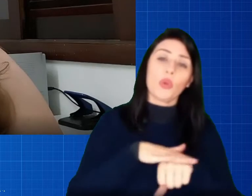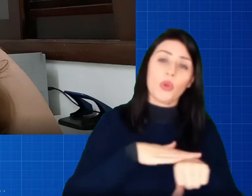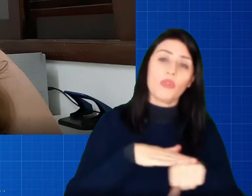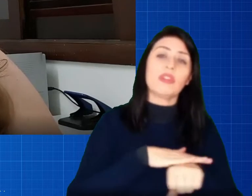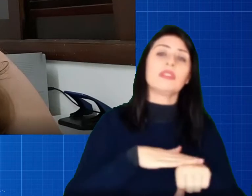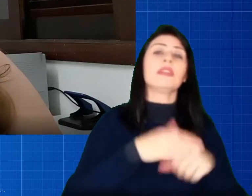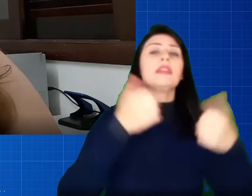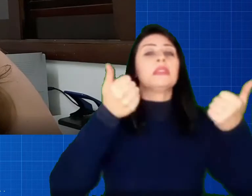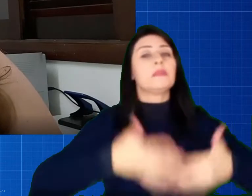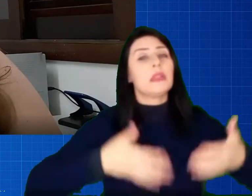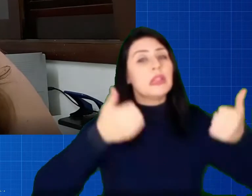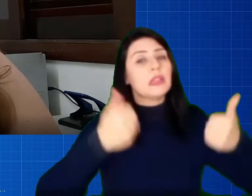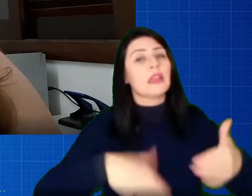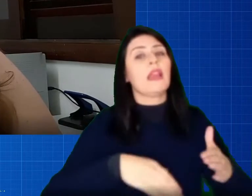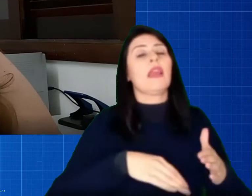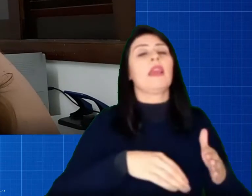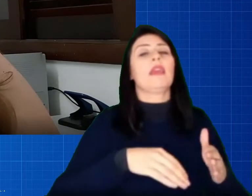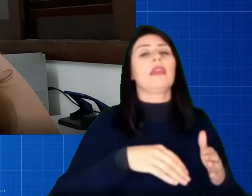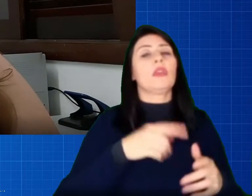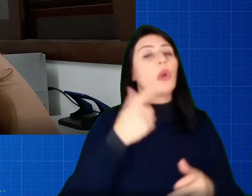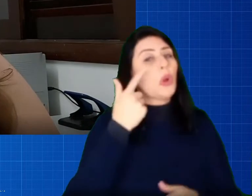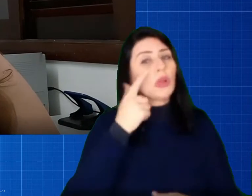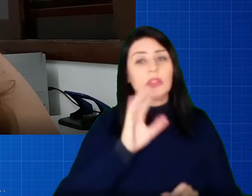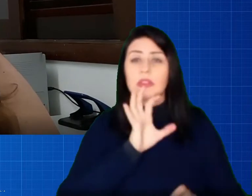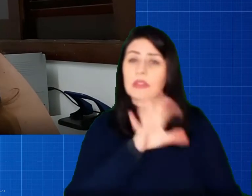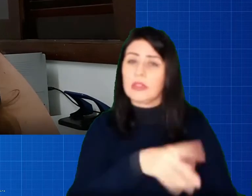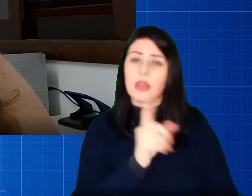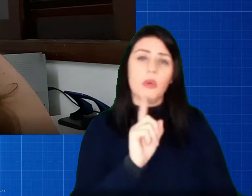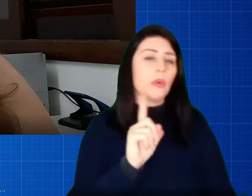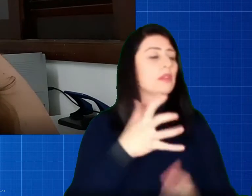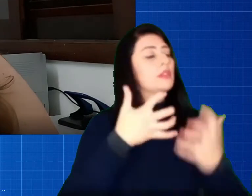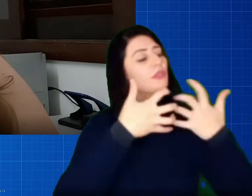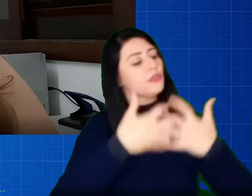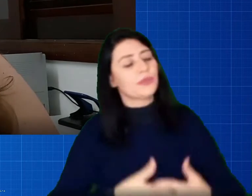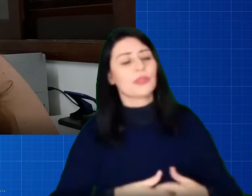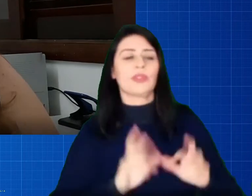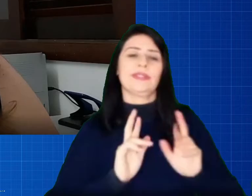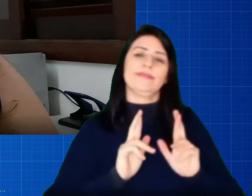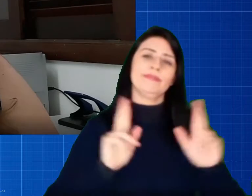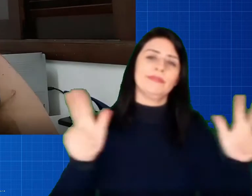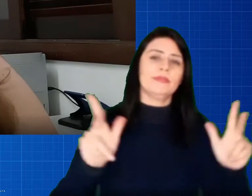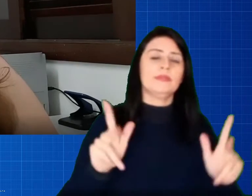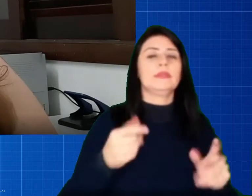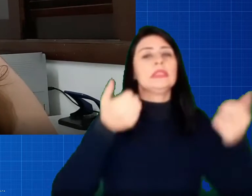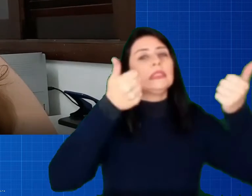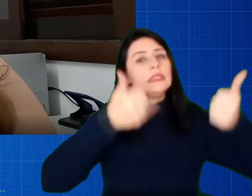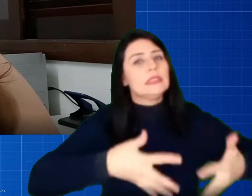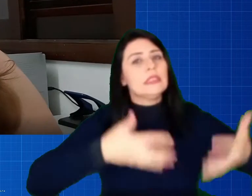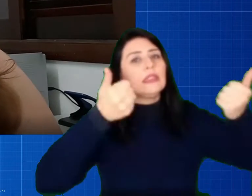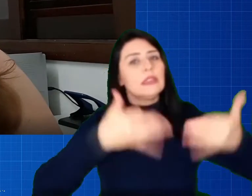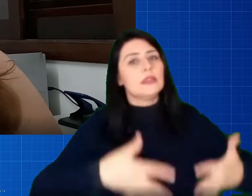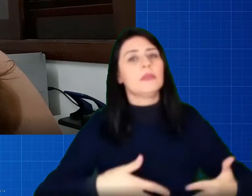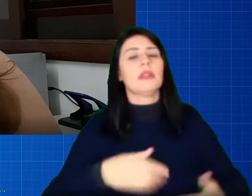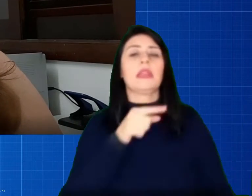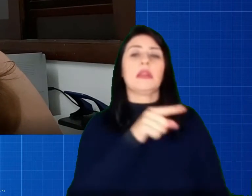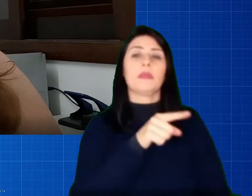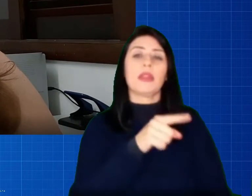com ela em consultório, expliquei, olha, não é bem assim, não é assim que funciona, expliquei para ela,